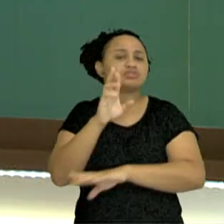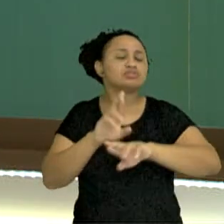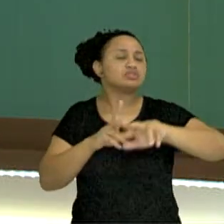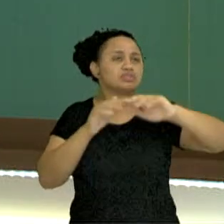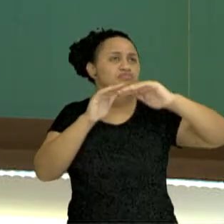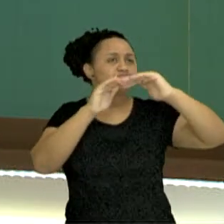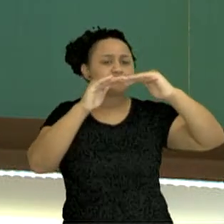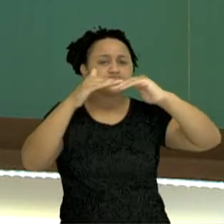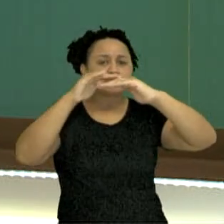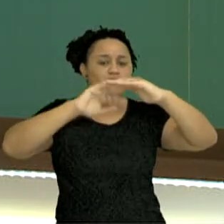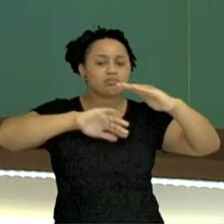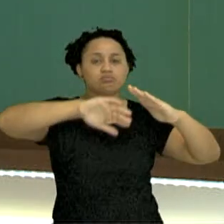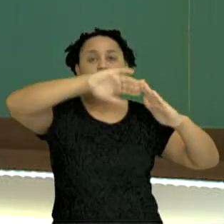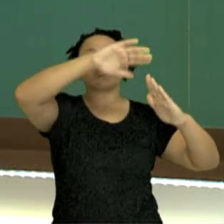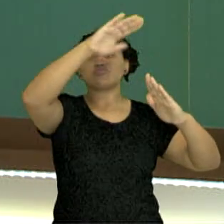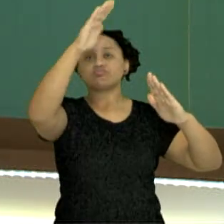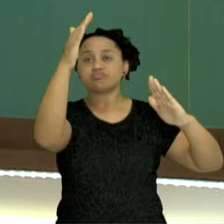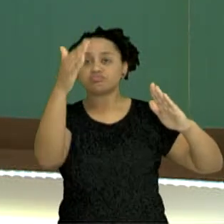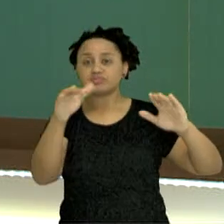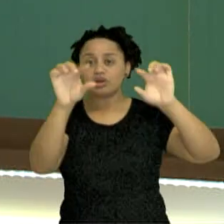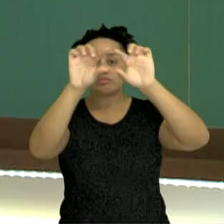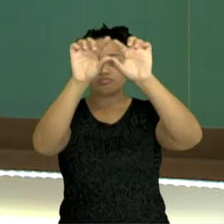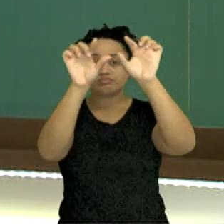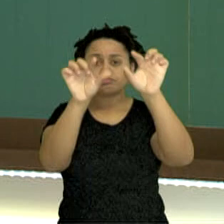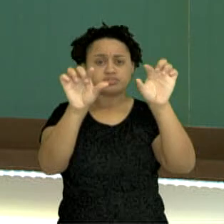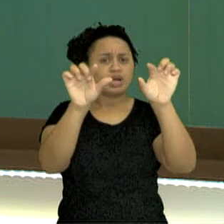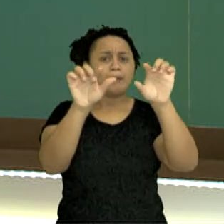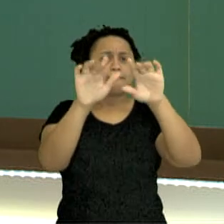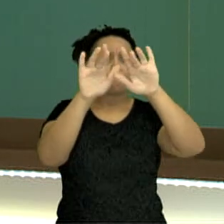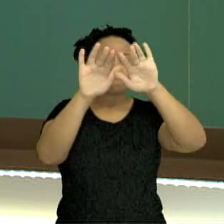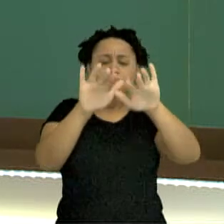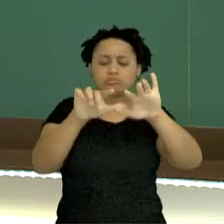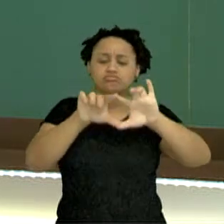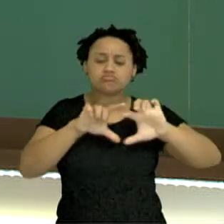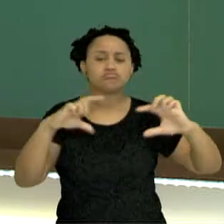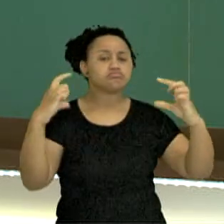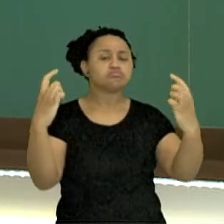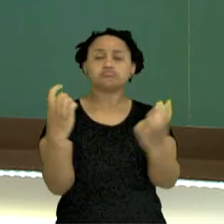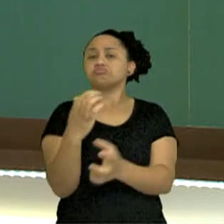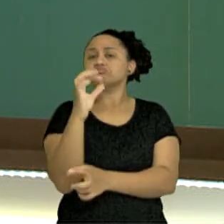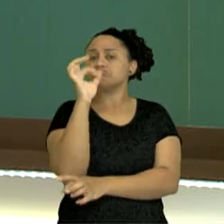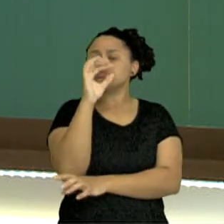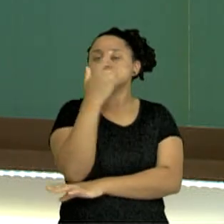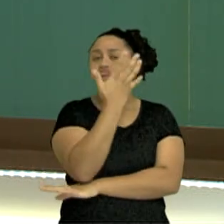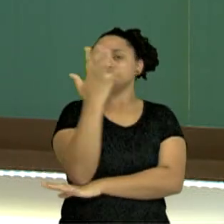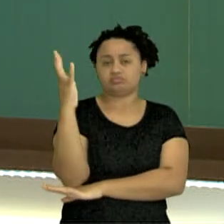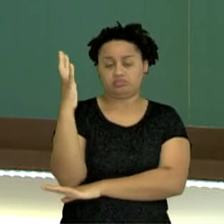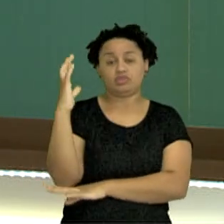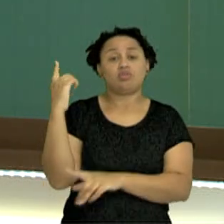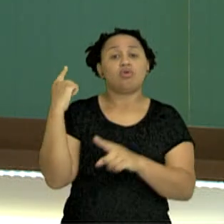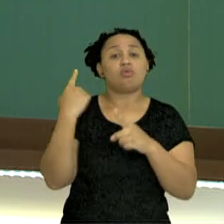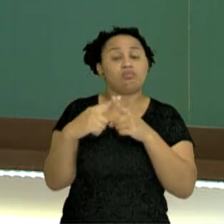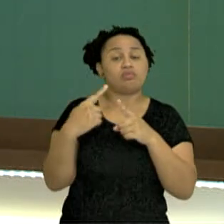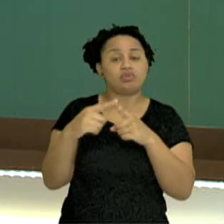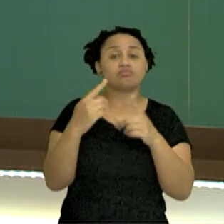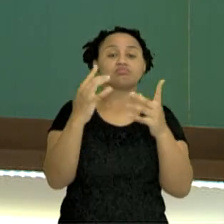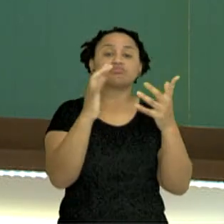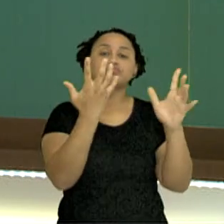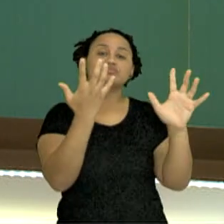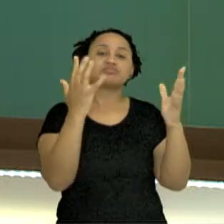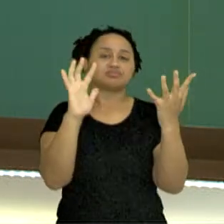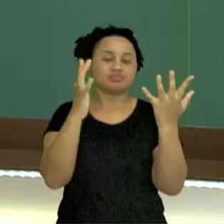você encontra no topo, quando você consegue perceber uma vegetação. Isso está associado às condições climáticas